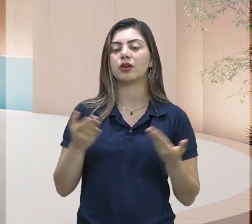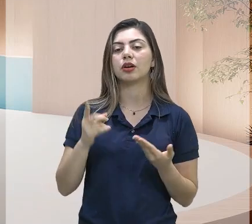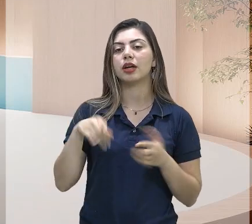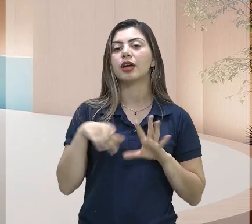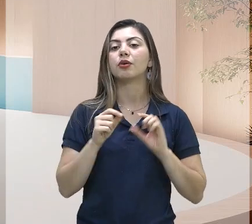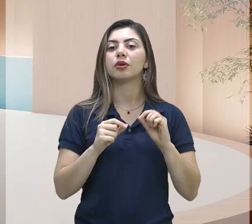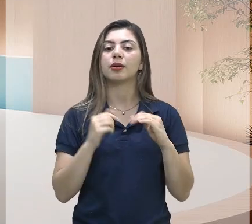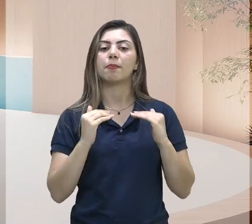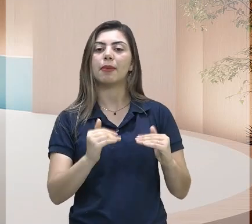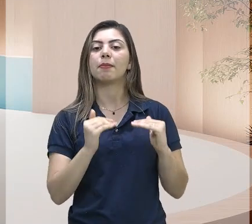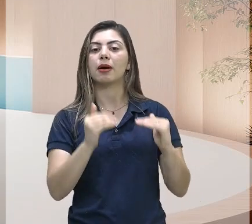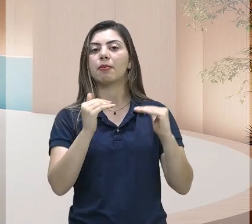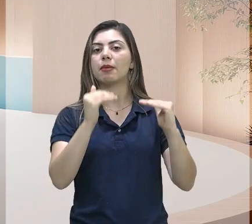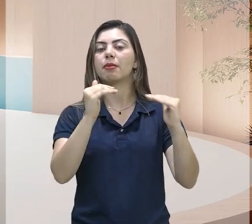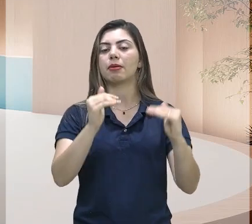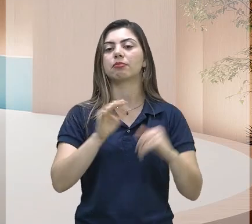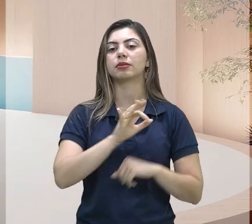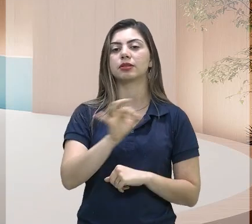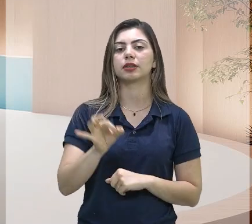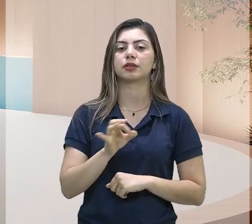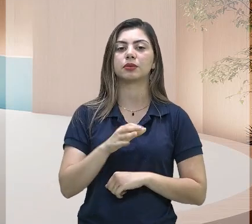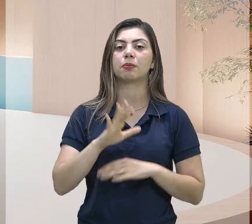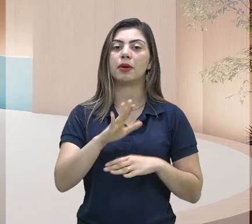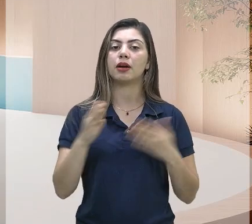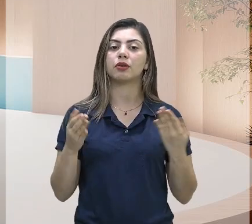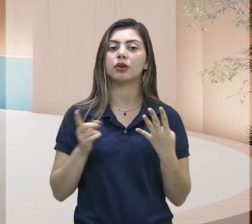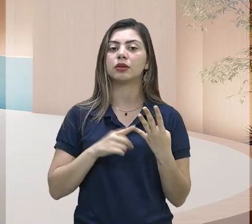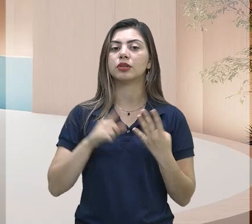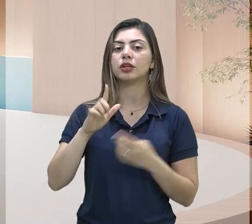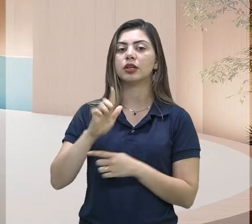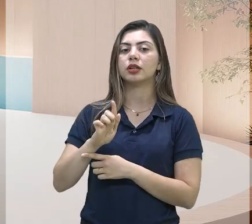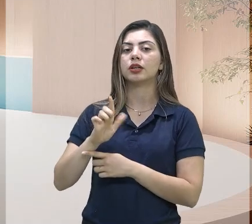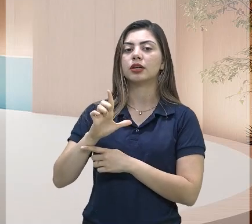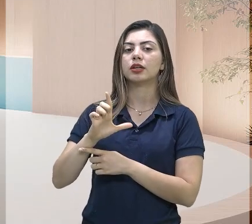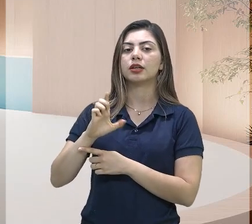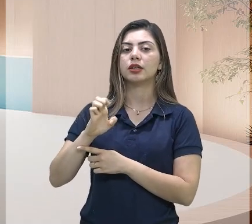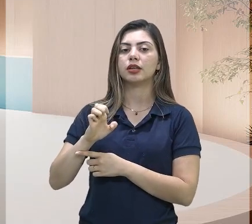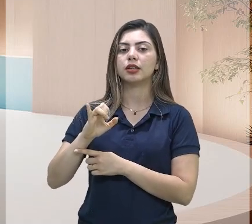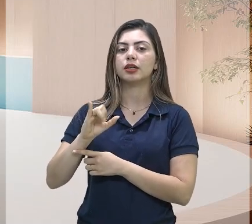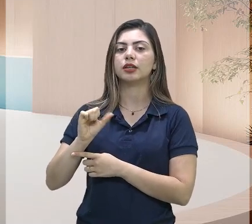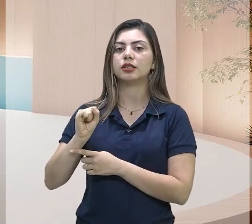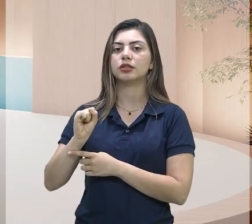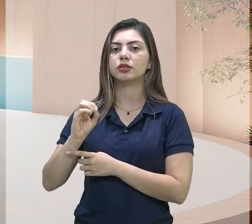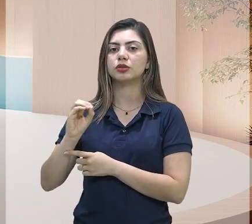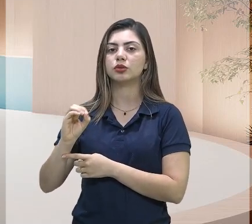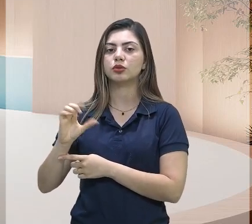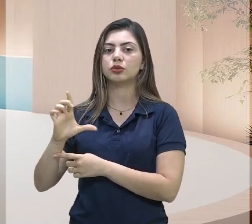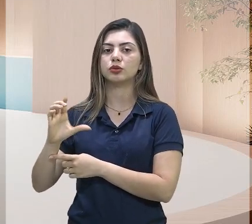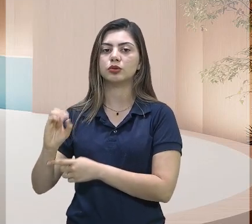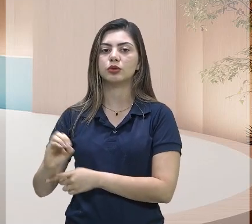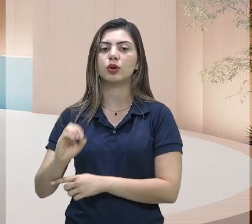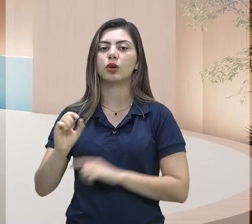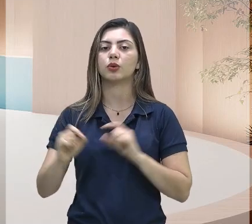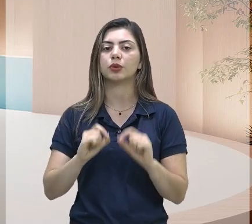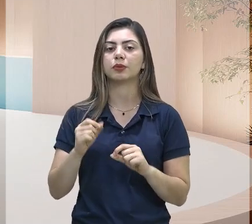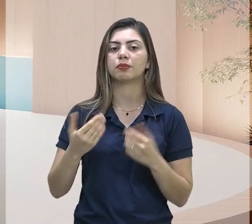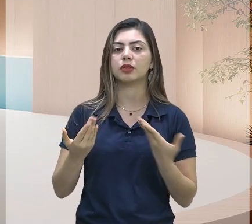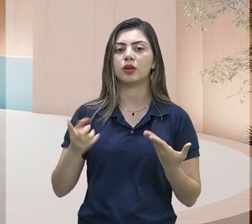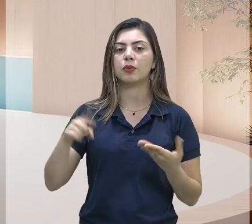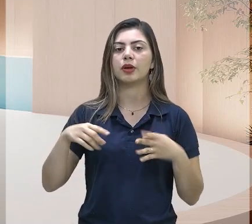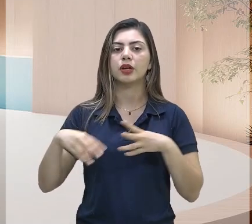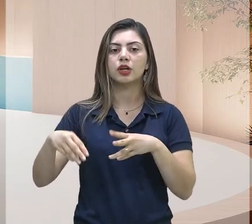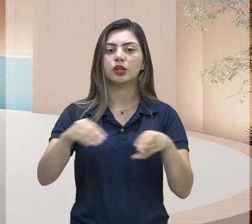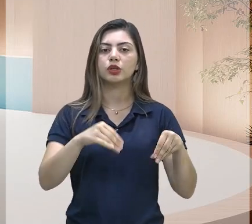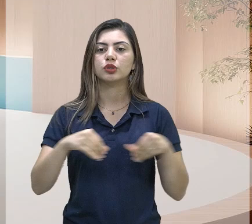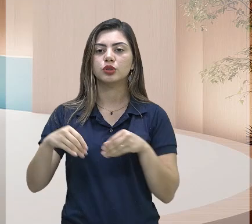classes de solo, segundo a Embrapa, tá? Temos o gleisossolo, e o gleisossolo aí são solos que se formam em condições de encharcamento,